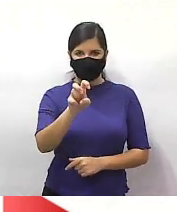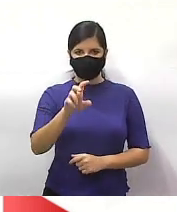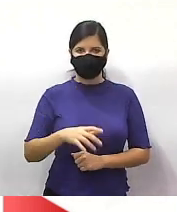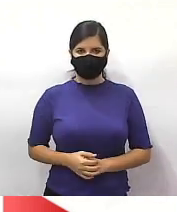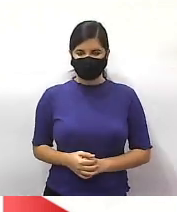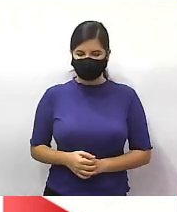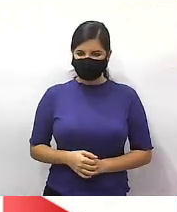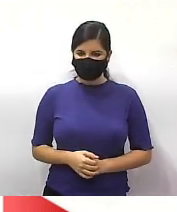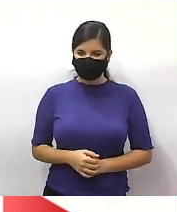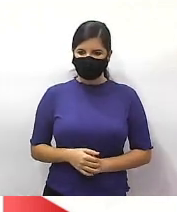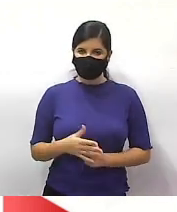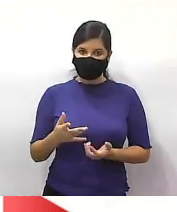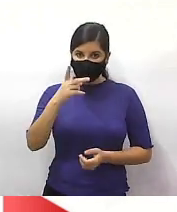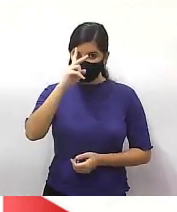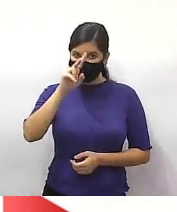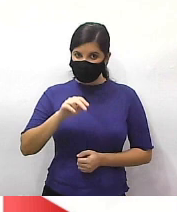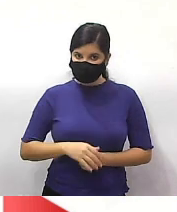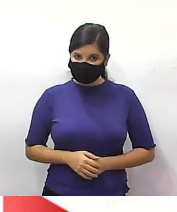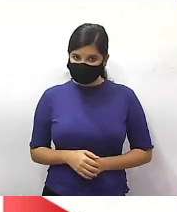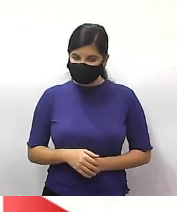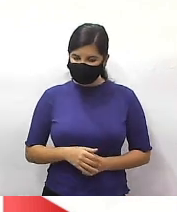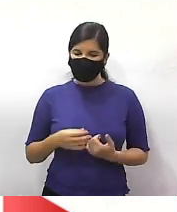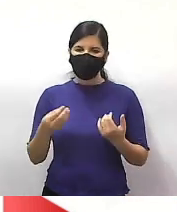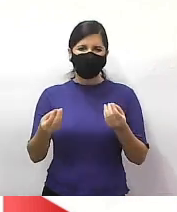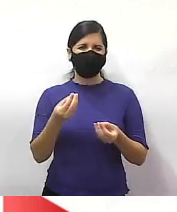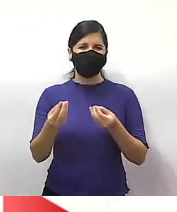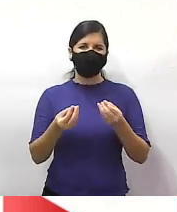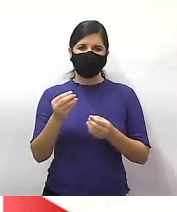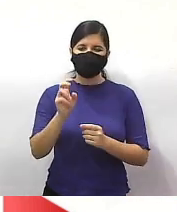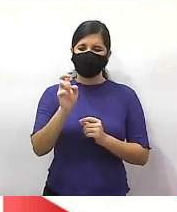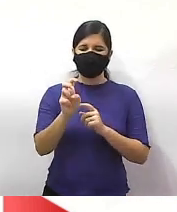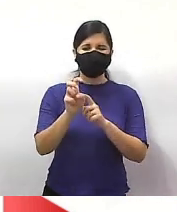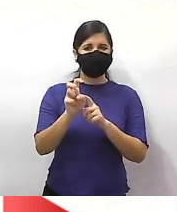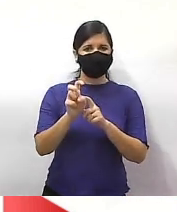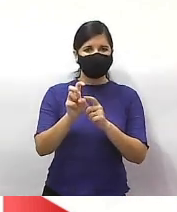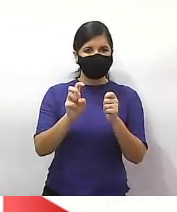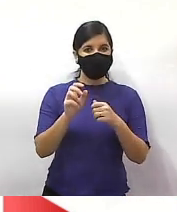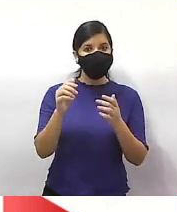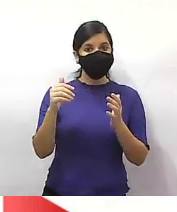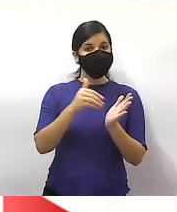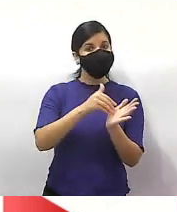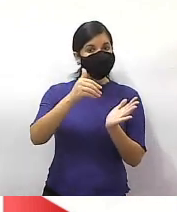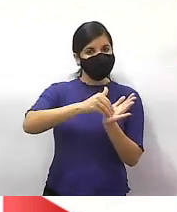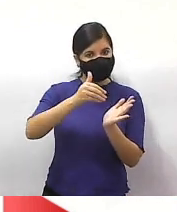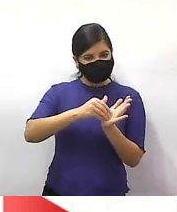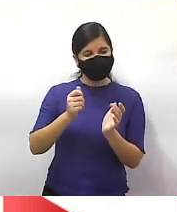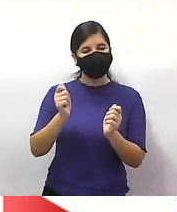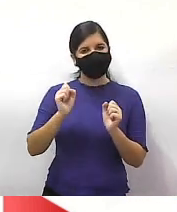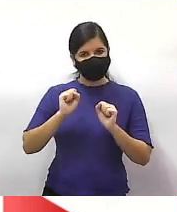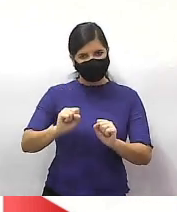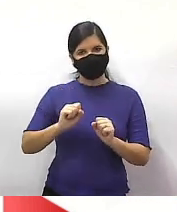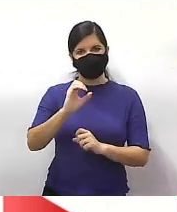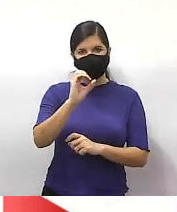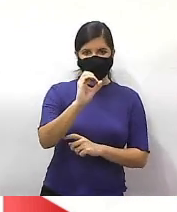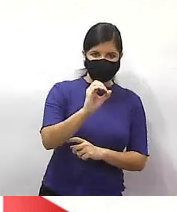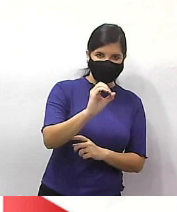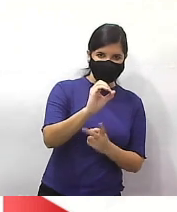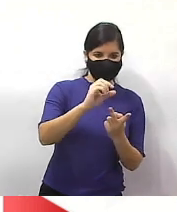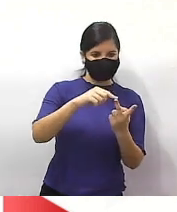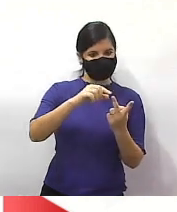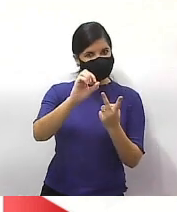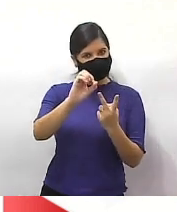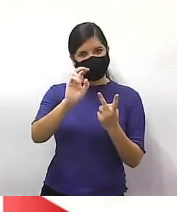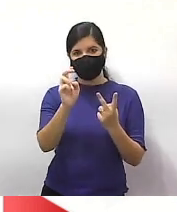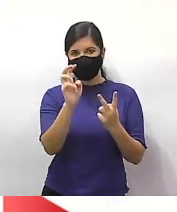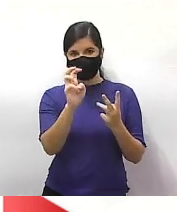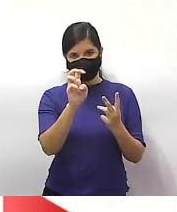por 5. Lembrou? O que acontece por 5? O último algarismo tem que ser 0 ou